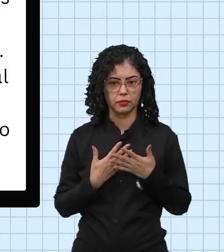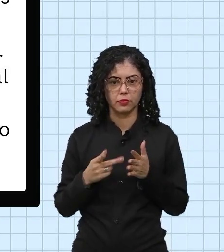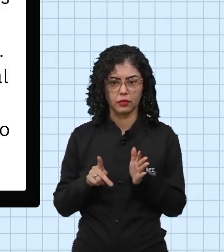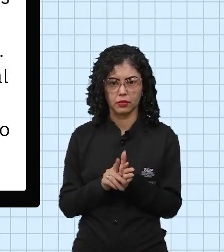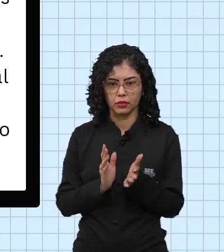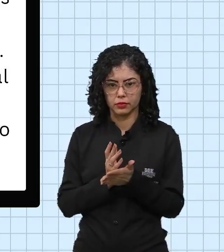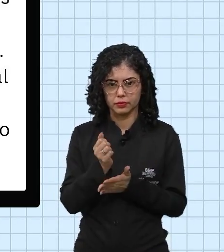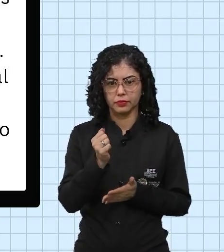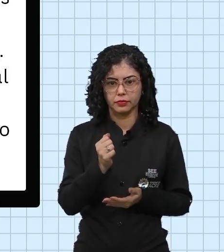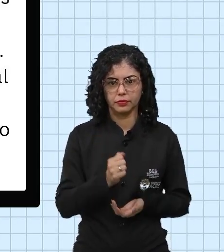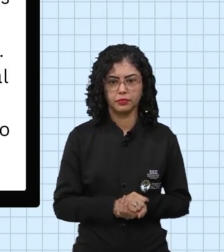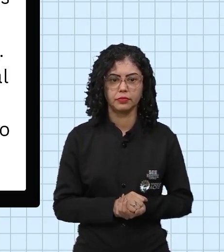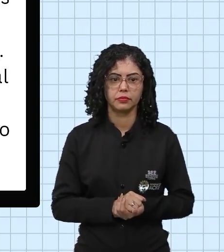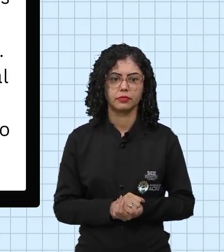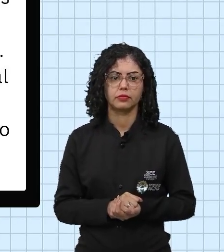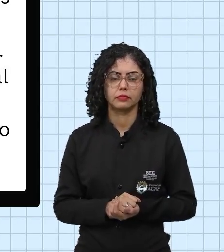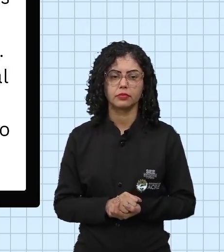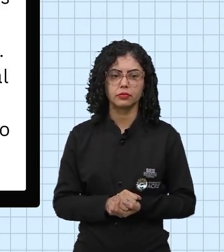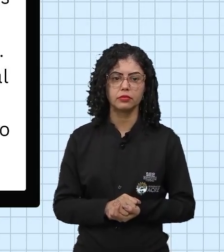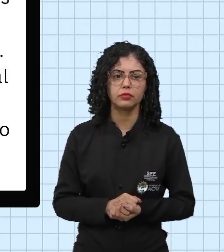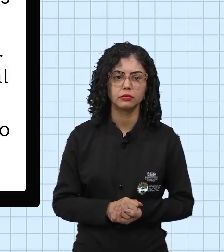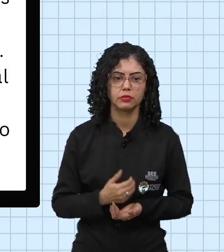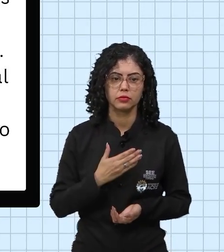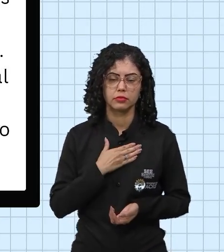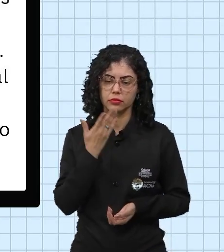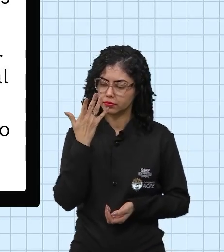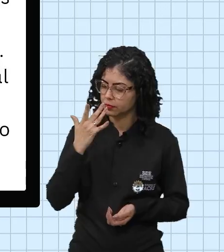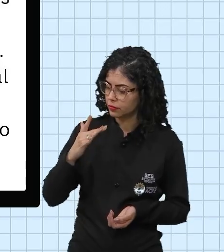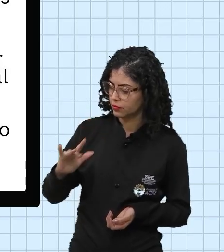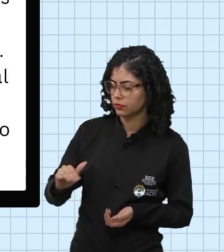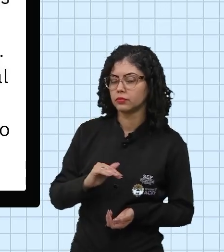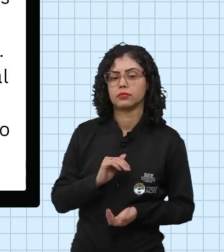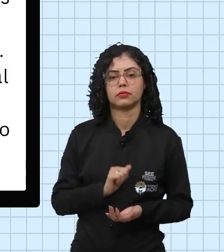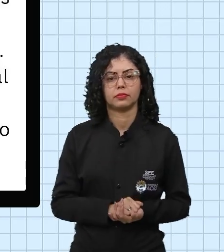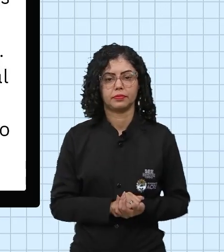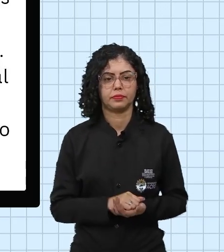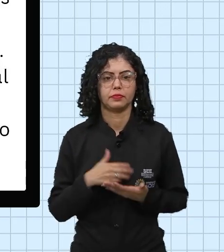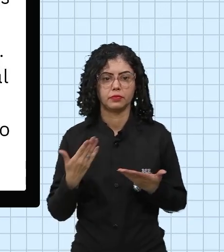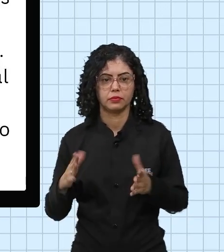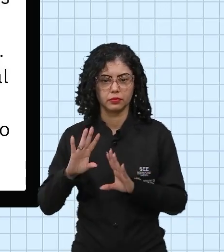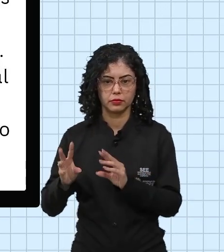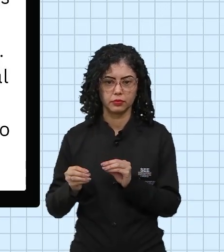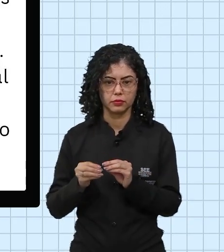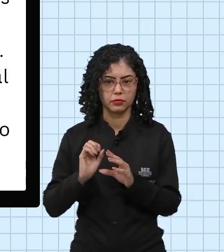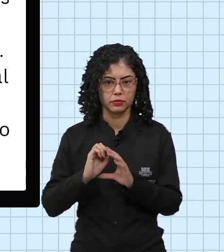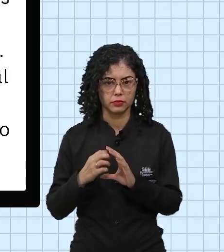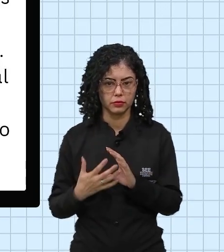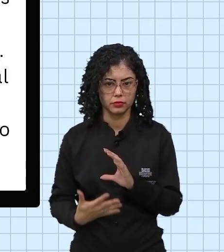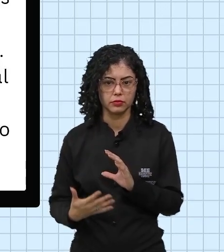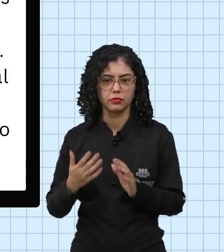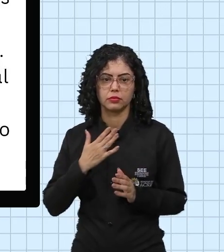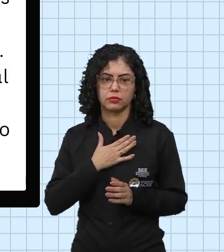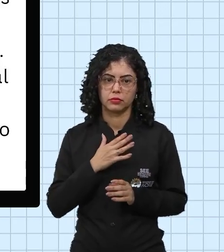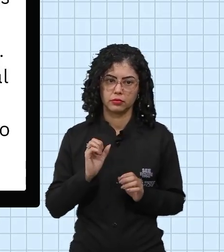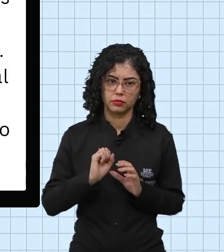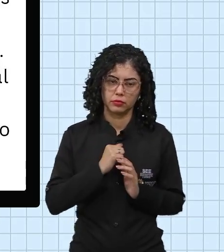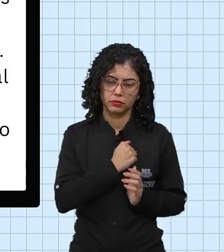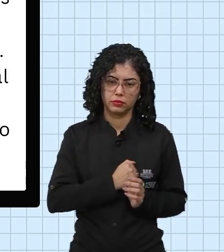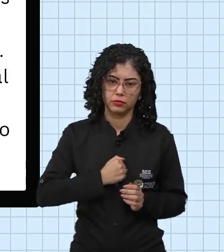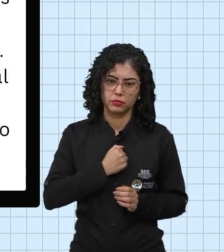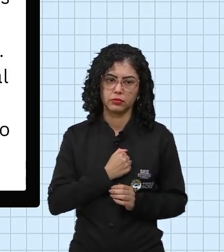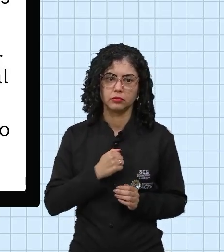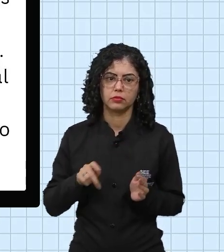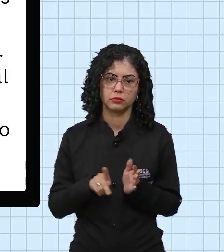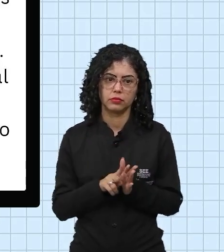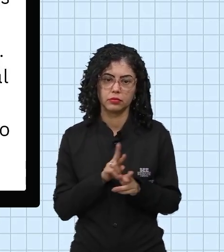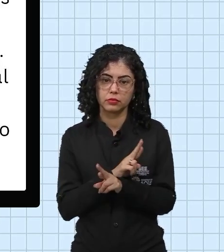de posse. Da minha infância querida. Então, ele coloca mais uma característica. Essa saudade é em